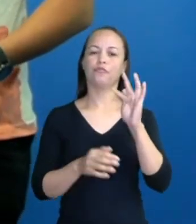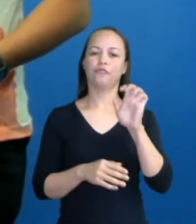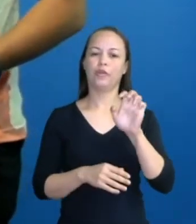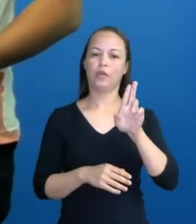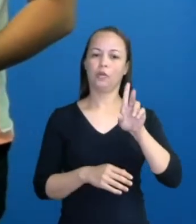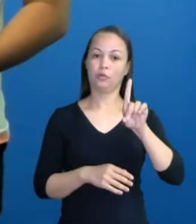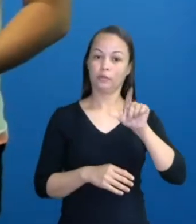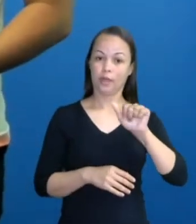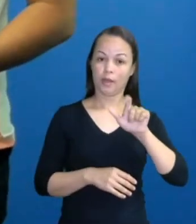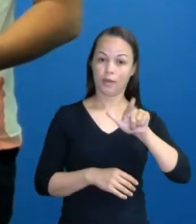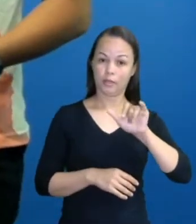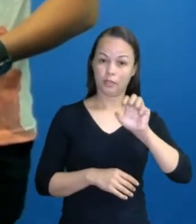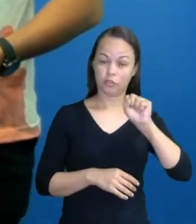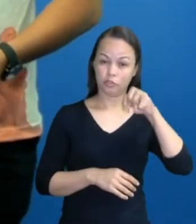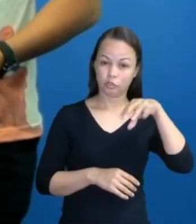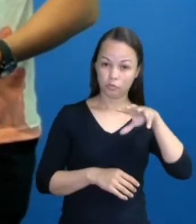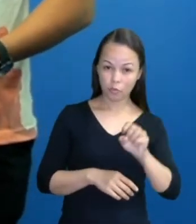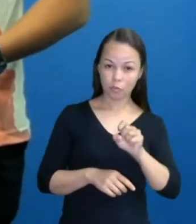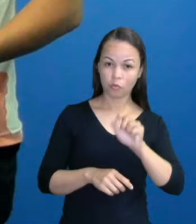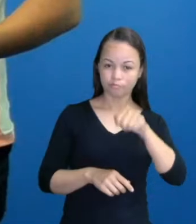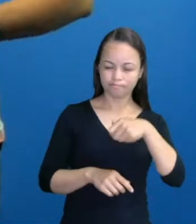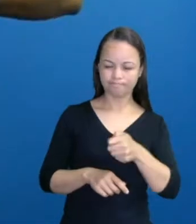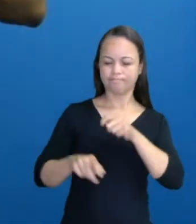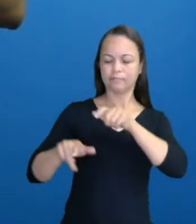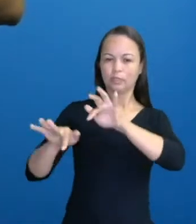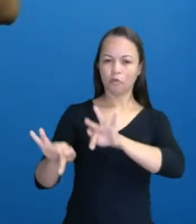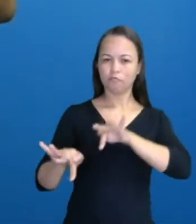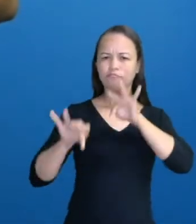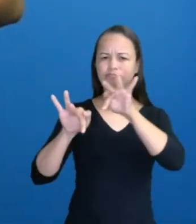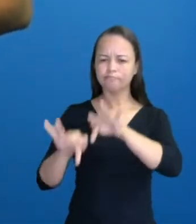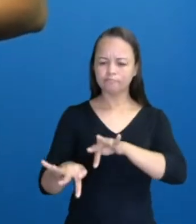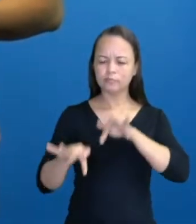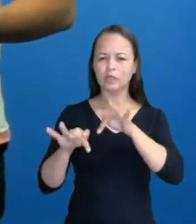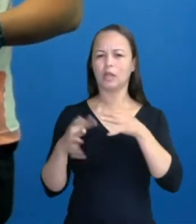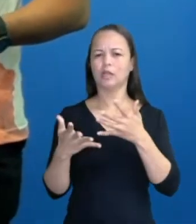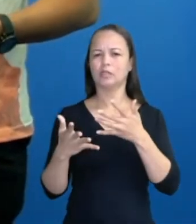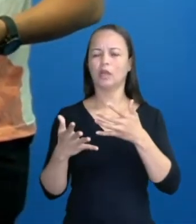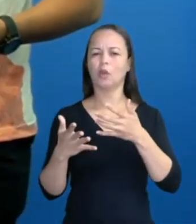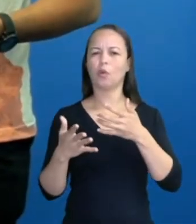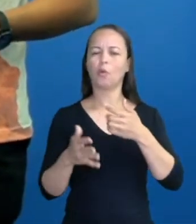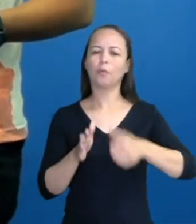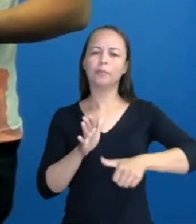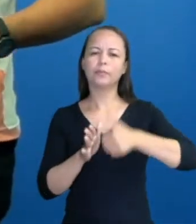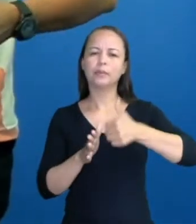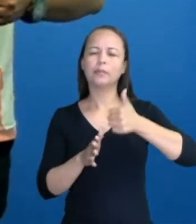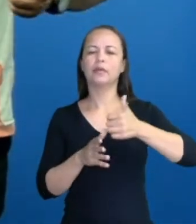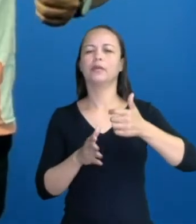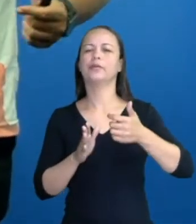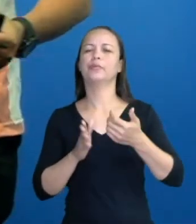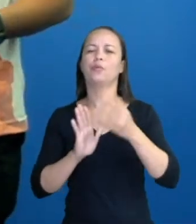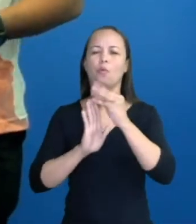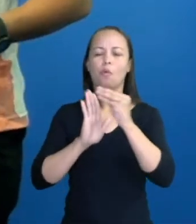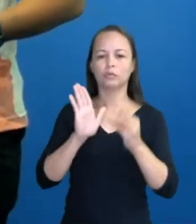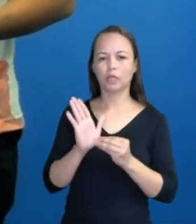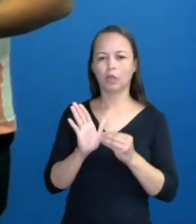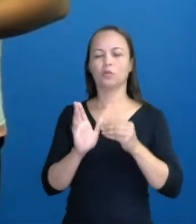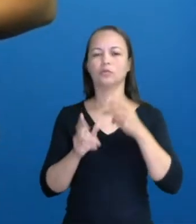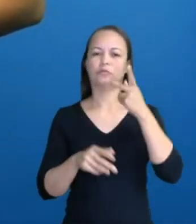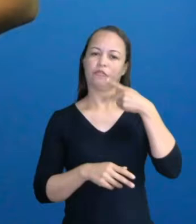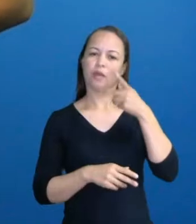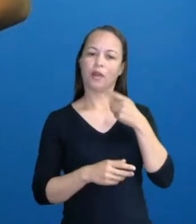O feudalismo é o nosso primeiro conteúdo pós falarmos sobre as grandes